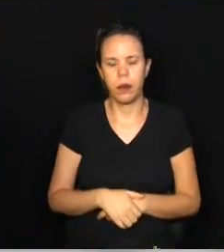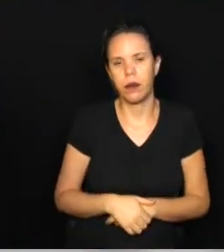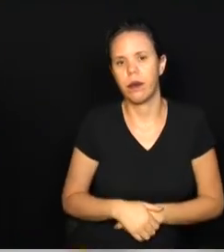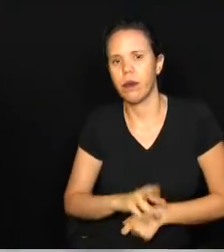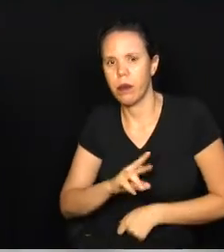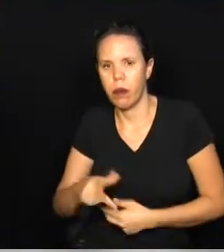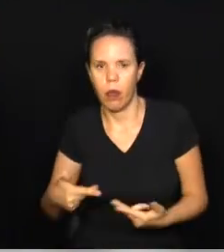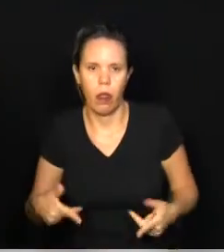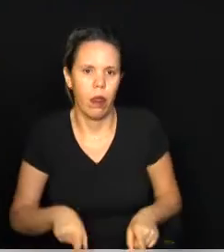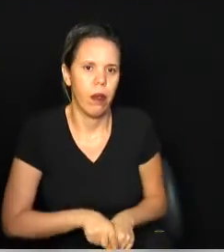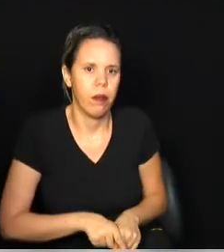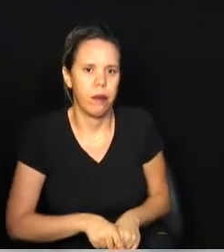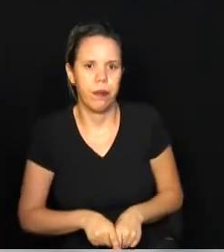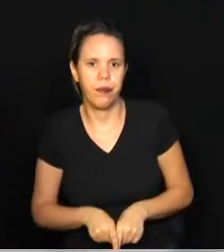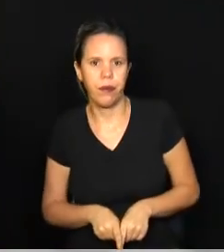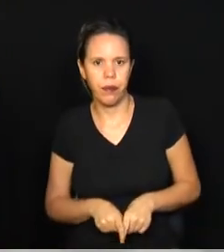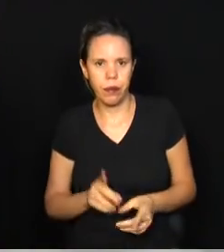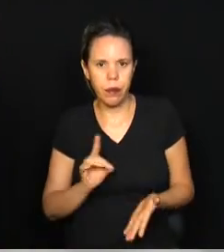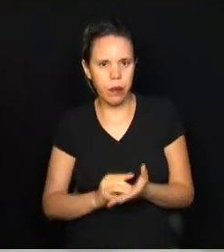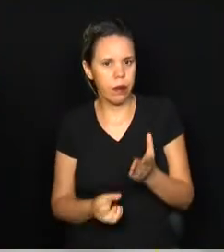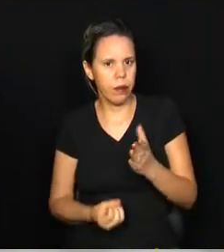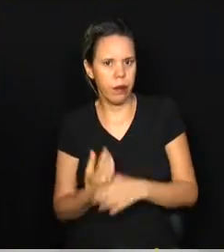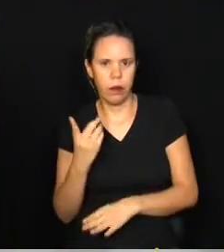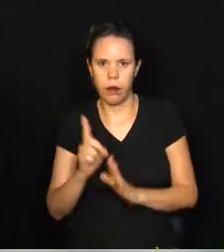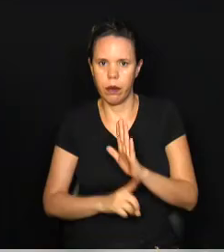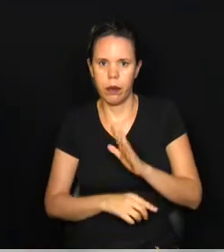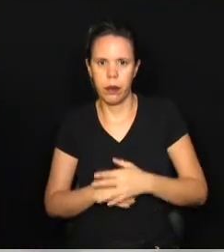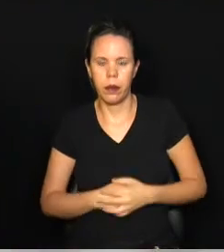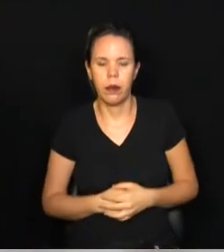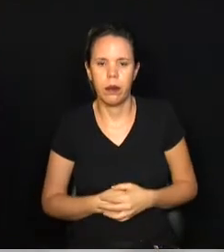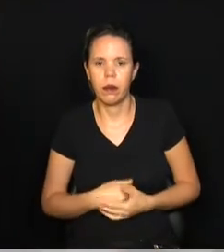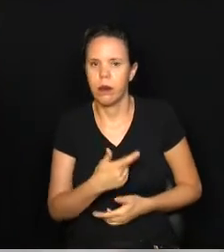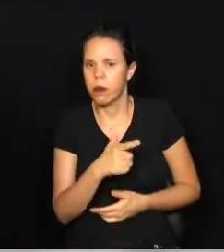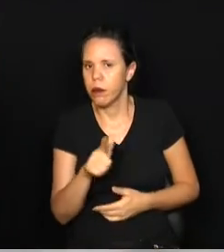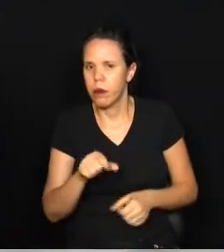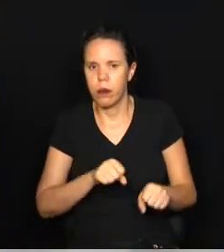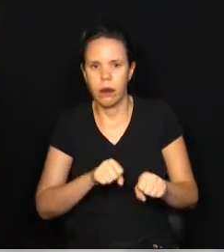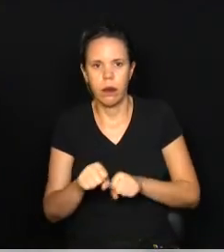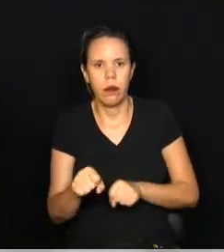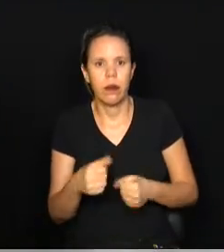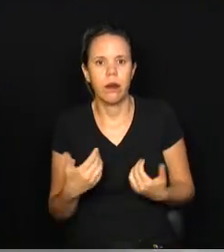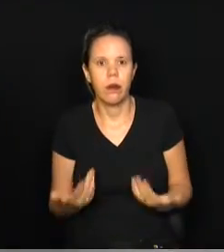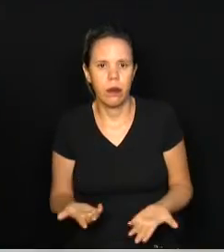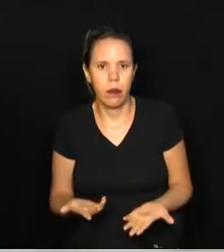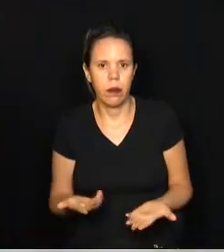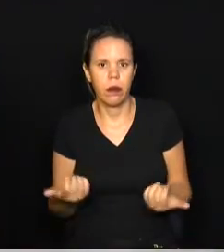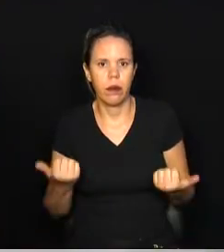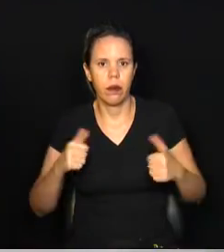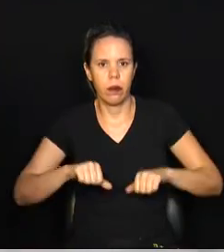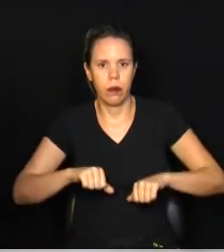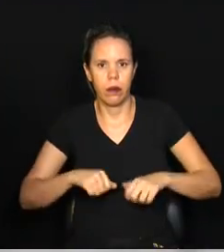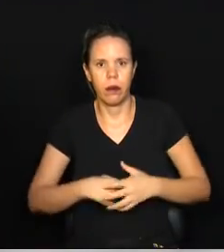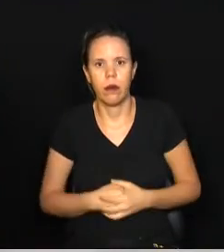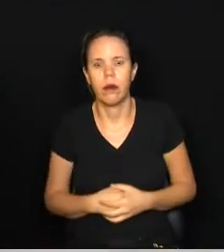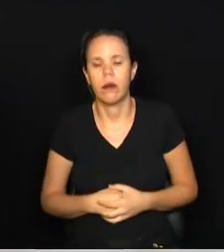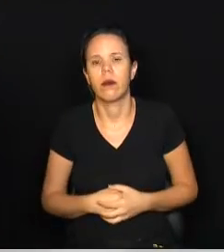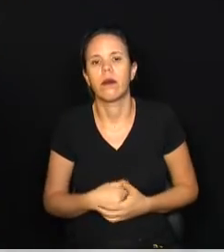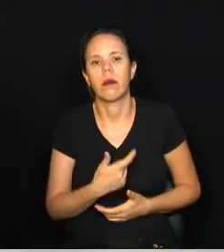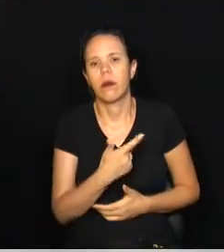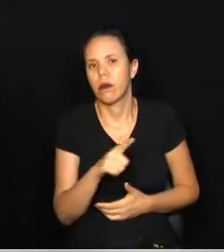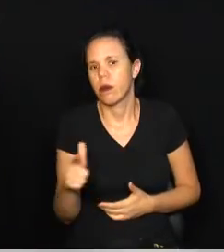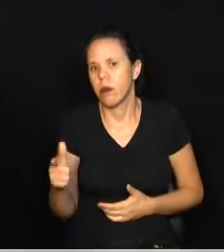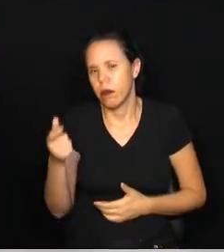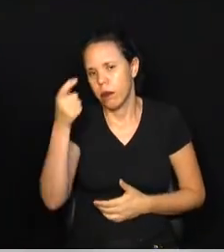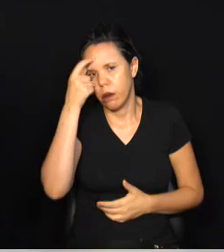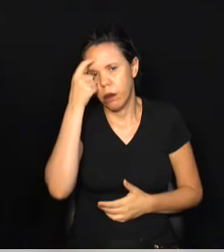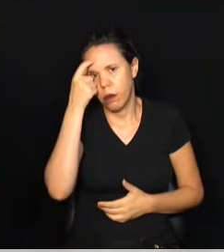não é optometrista nem de fato e nem de direito, porque ele não tem formação para tal. E o pior disso, ele não tem